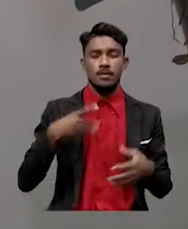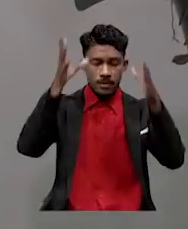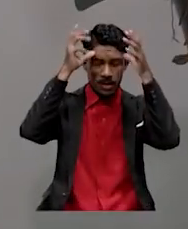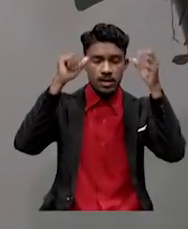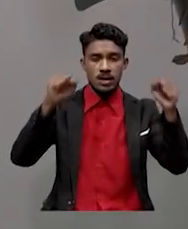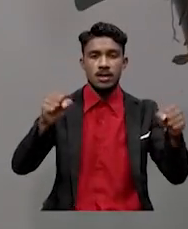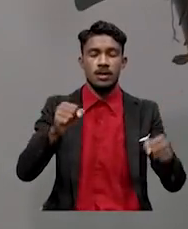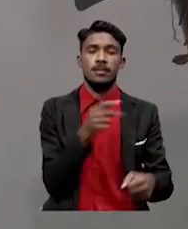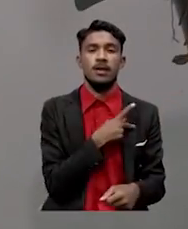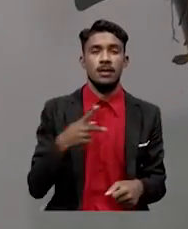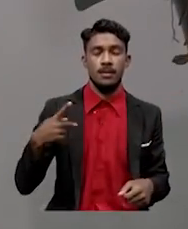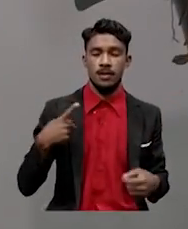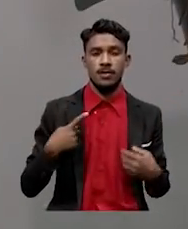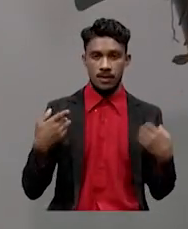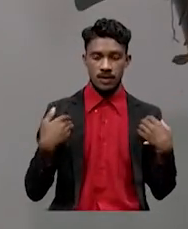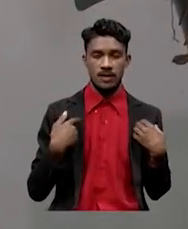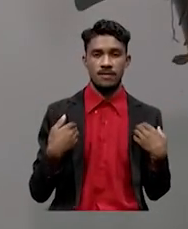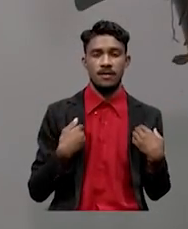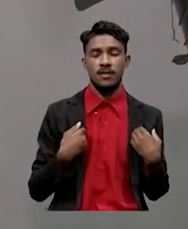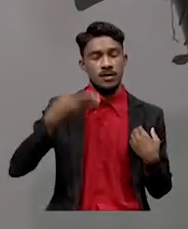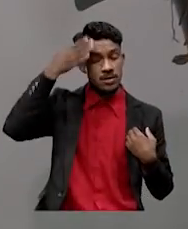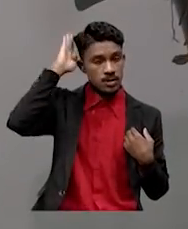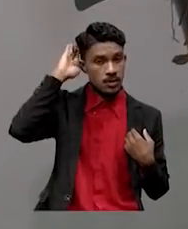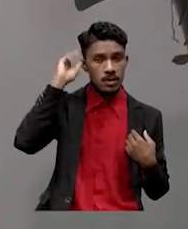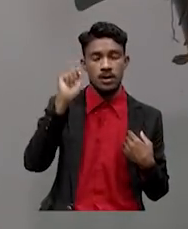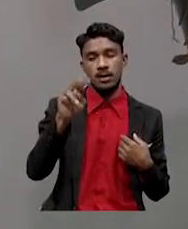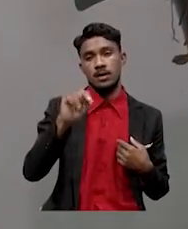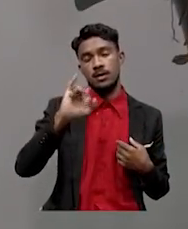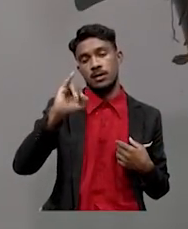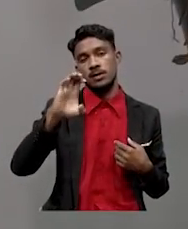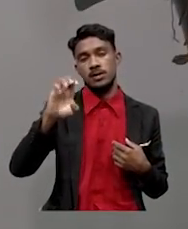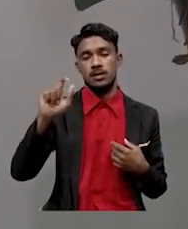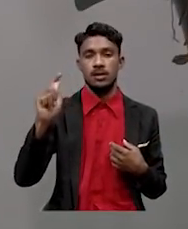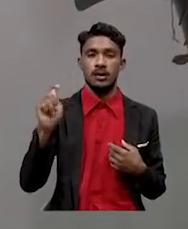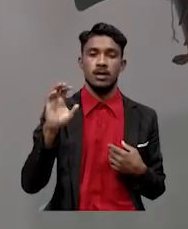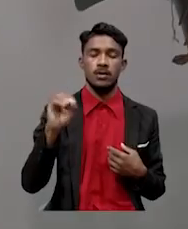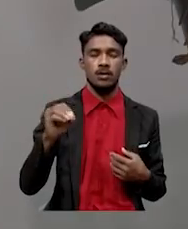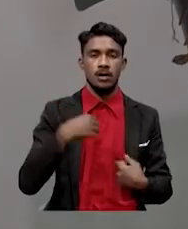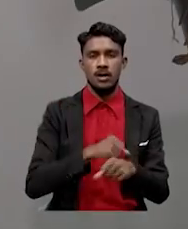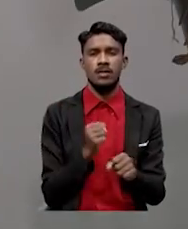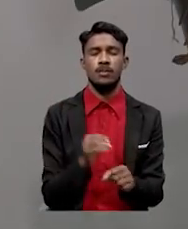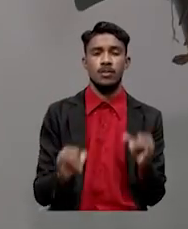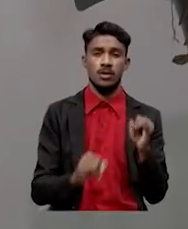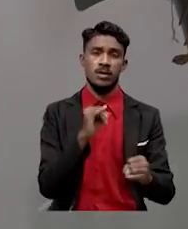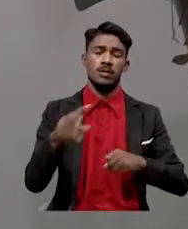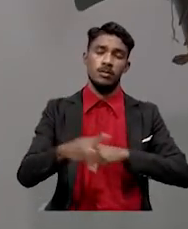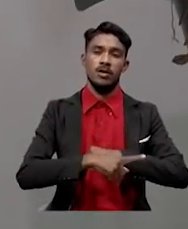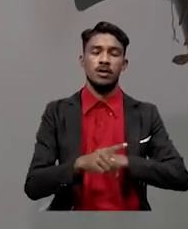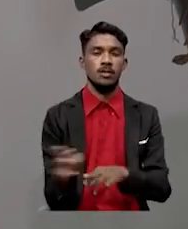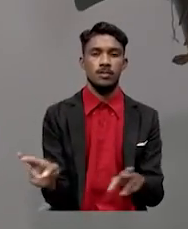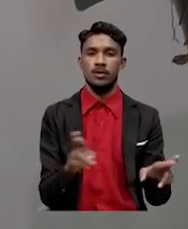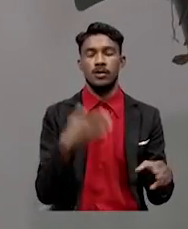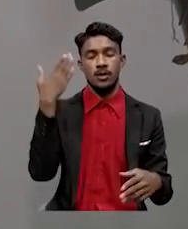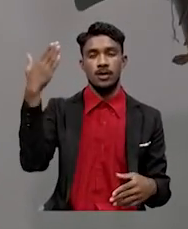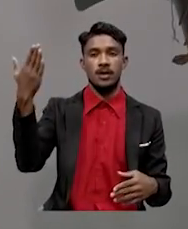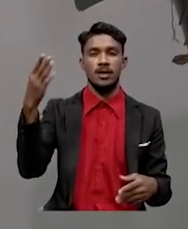Então, o mandato da senhora Anceto, ela não é o mandato da senhora. Então, ainda não é jurídico. Politik ini mana ya pronto, ya liur ini yang